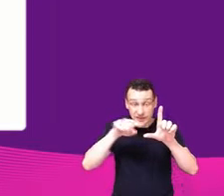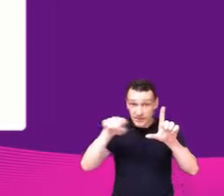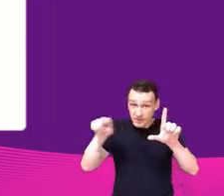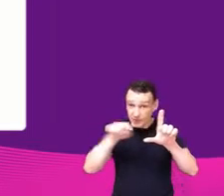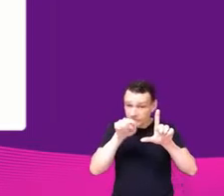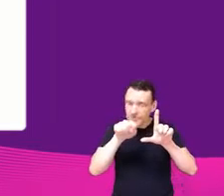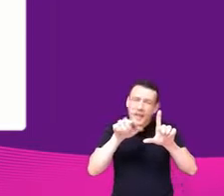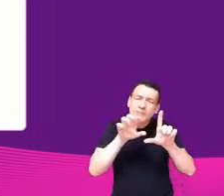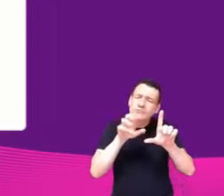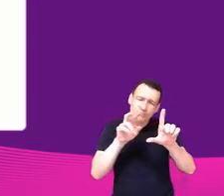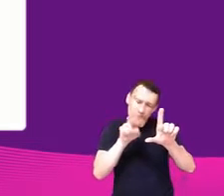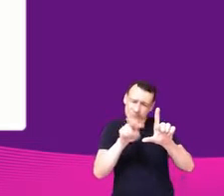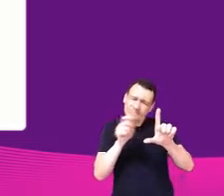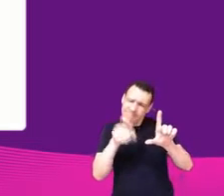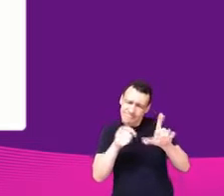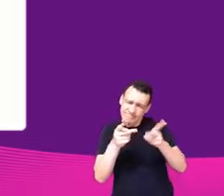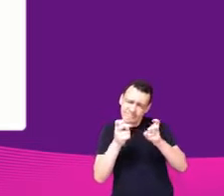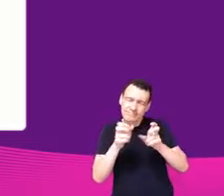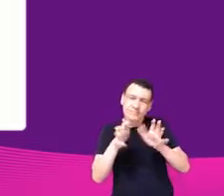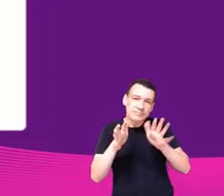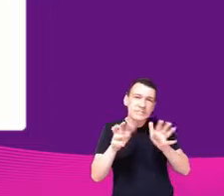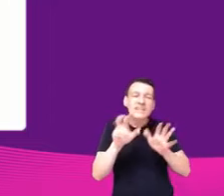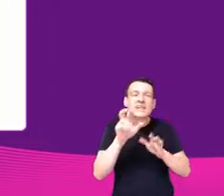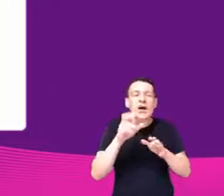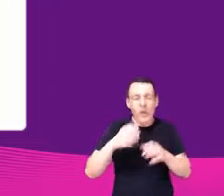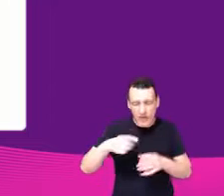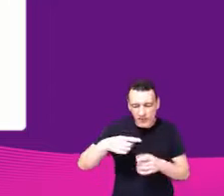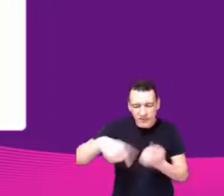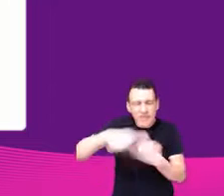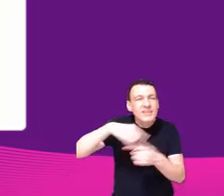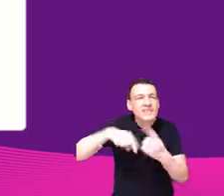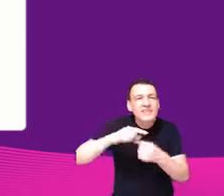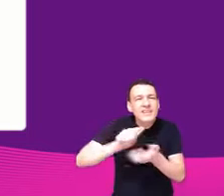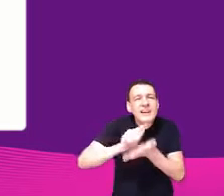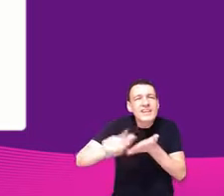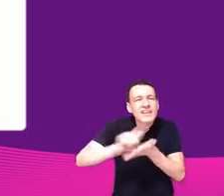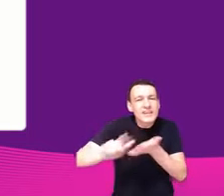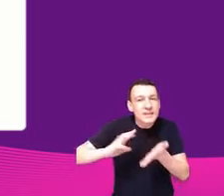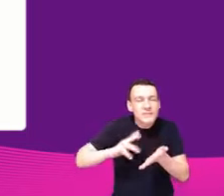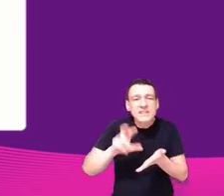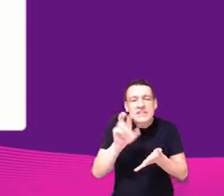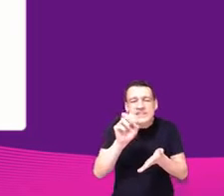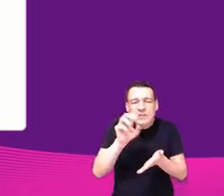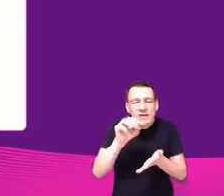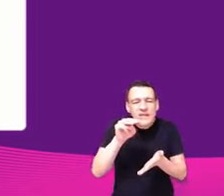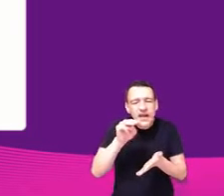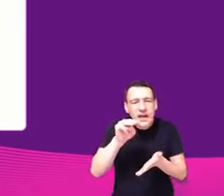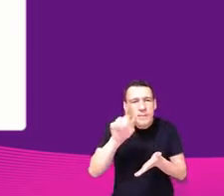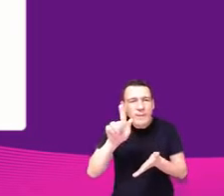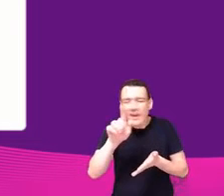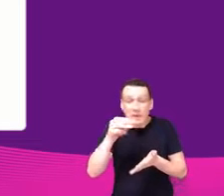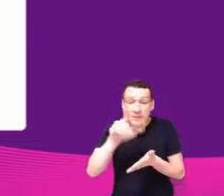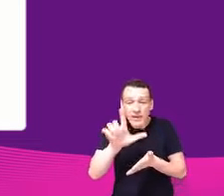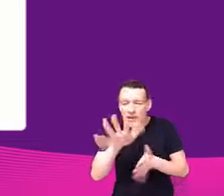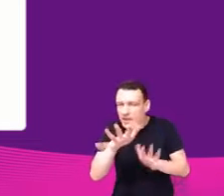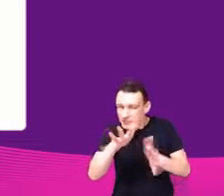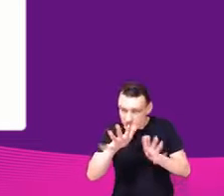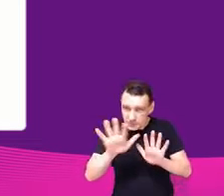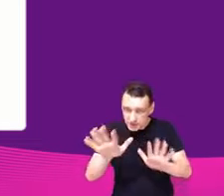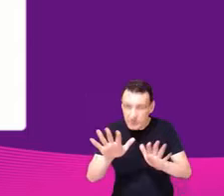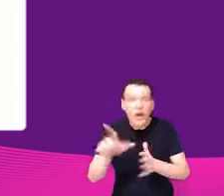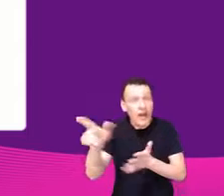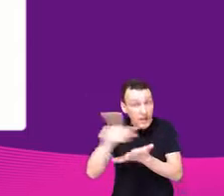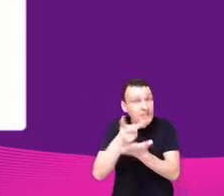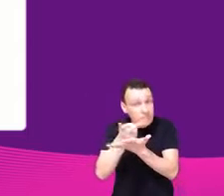média com 50 ml por minuto de filtração glomerular, né, são pacientes que estariam sendo seguidos em ambulatório, né, e você vê que ao longo